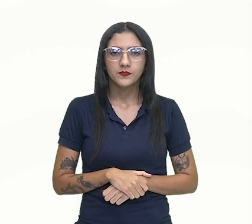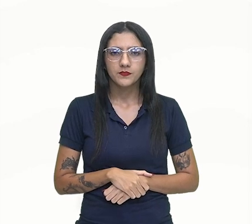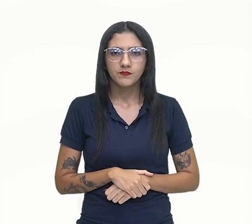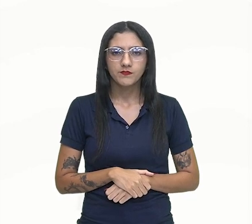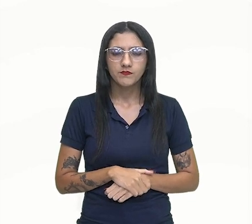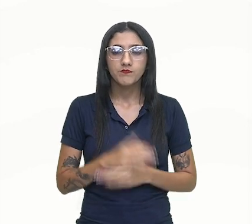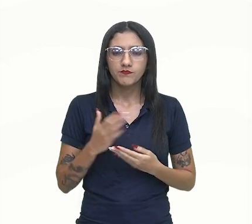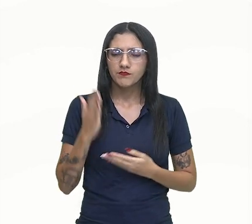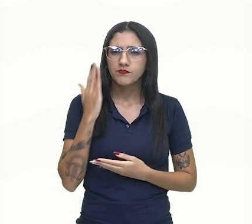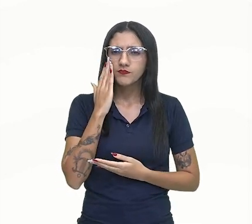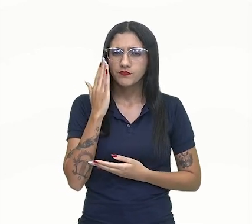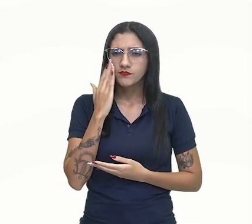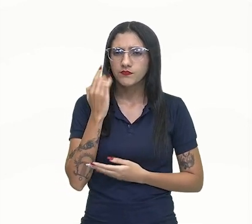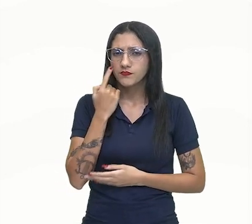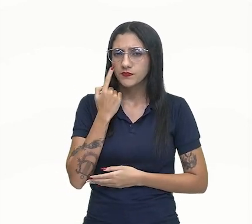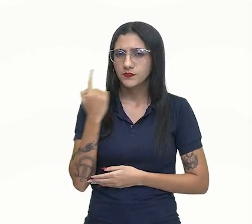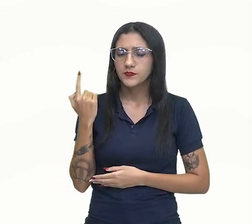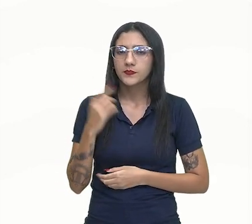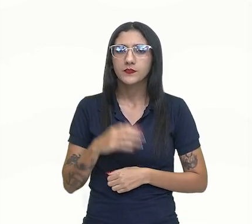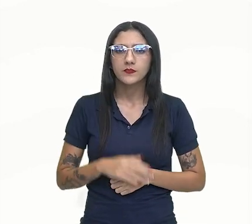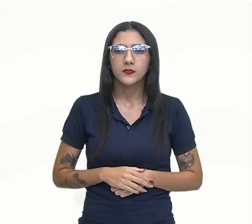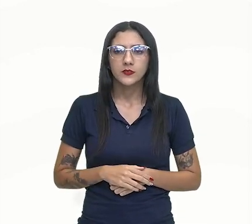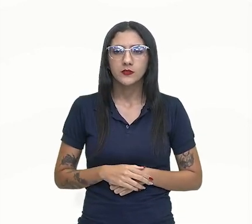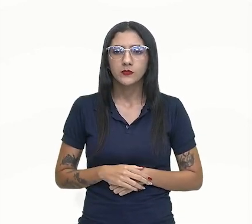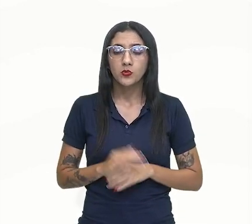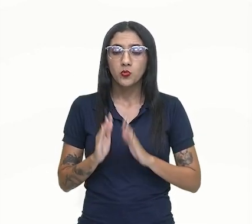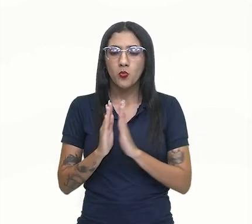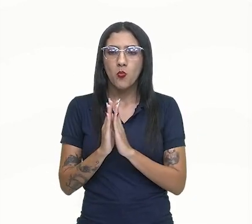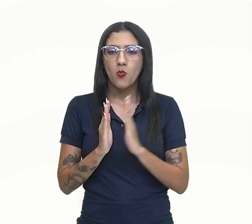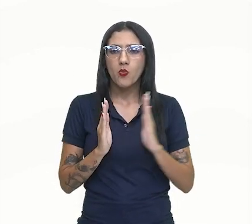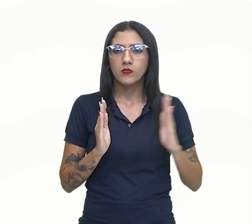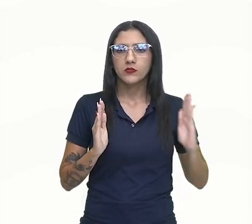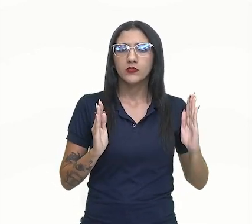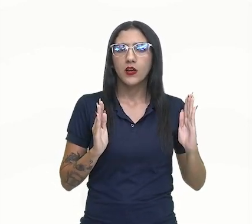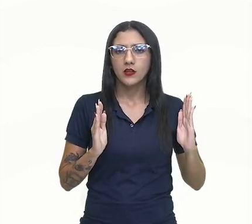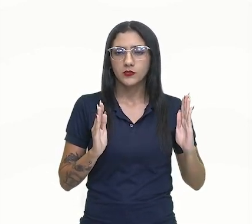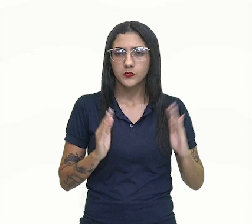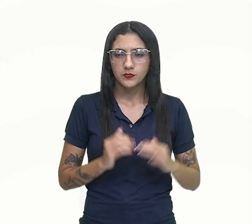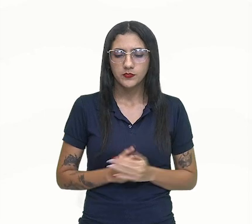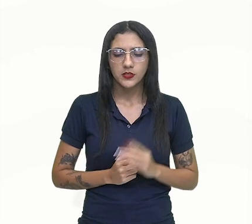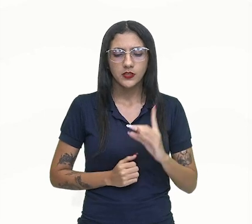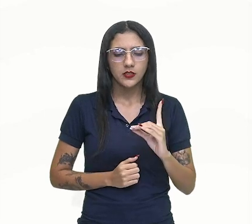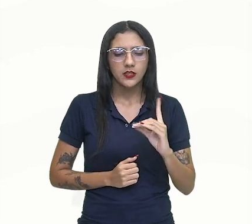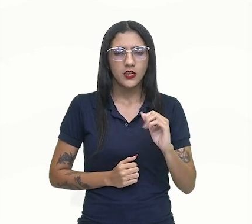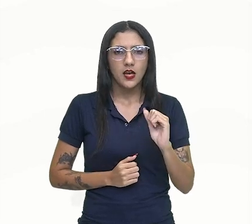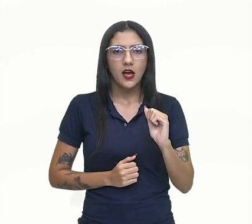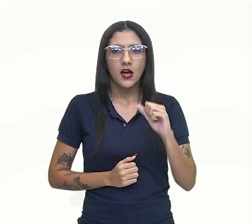decímetro, centímetro, milímetro. Para cá, eu tenho o decâmetro,